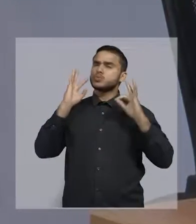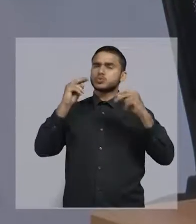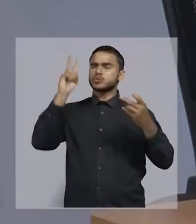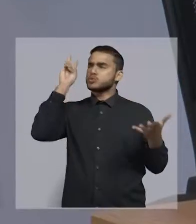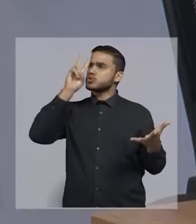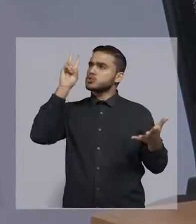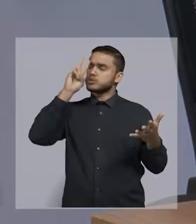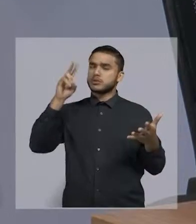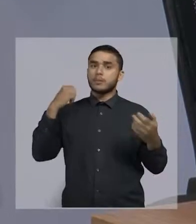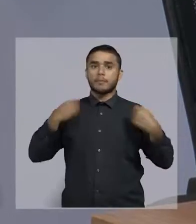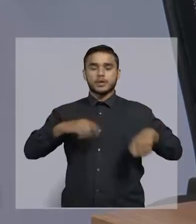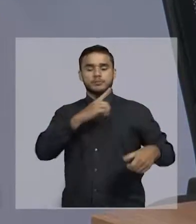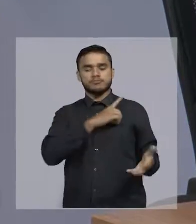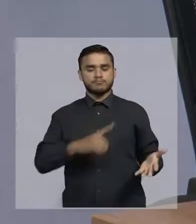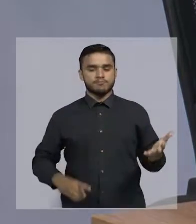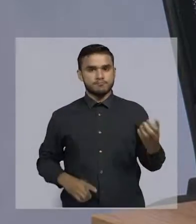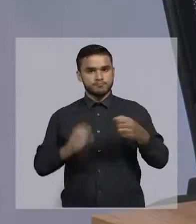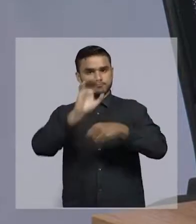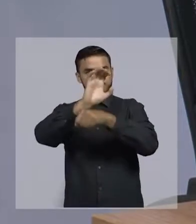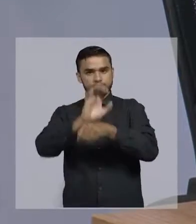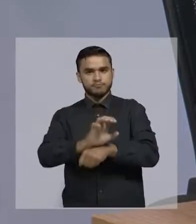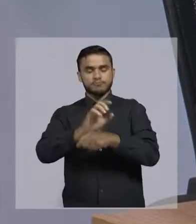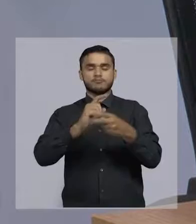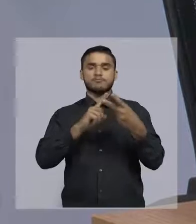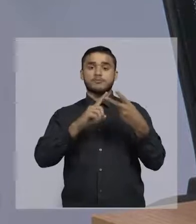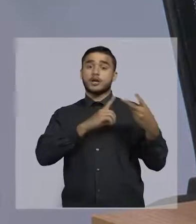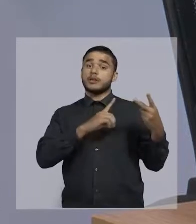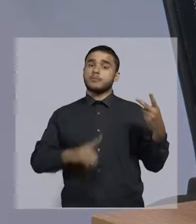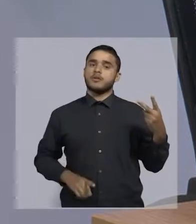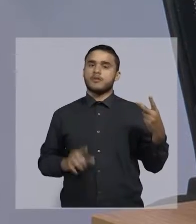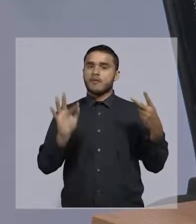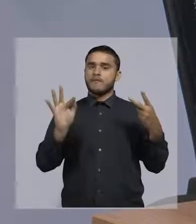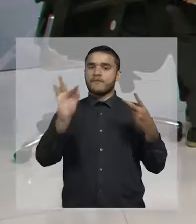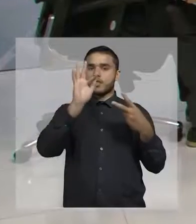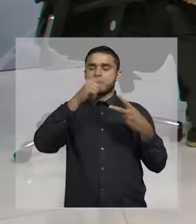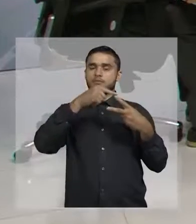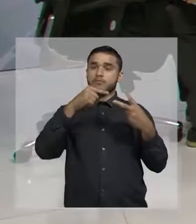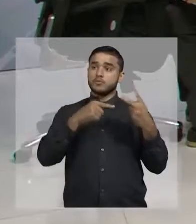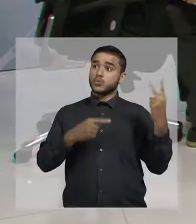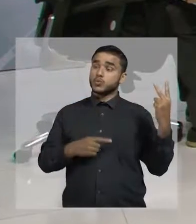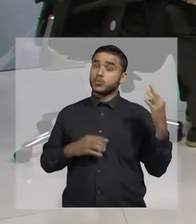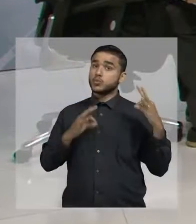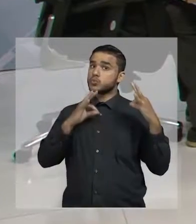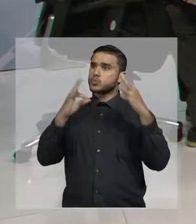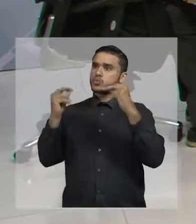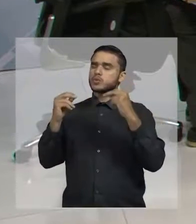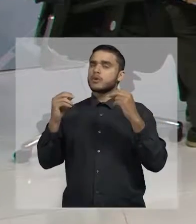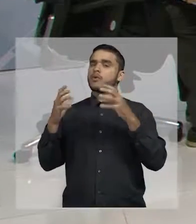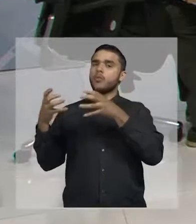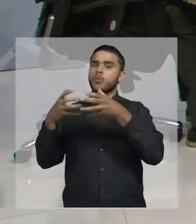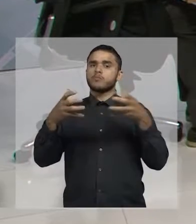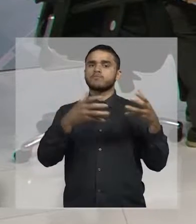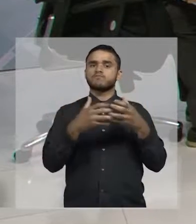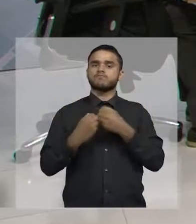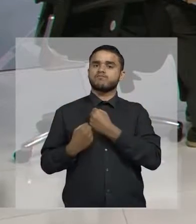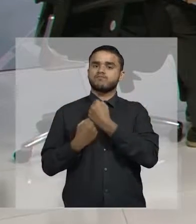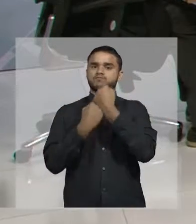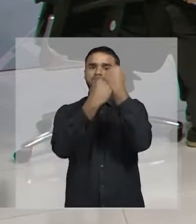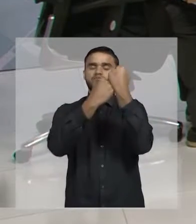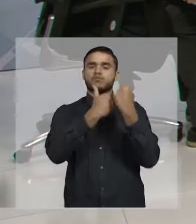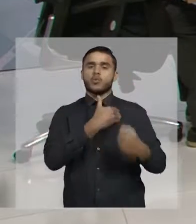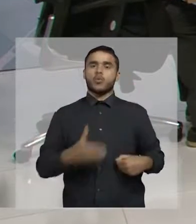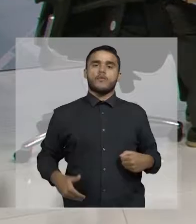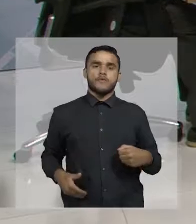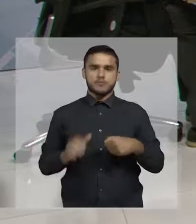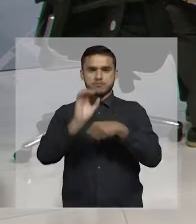deputados estaduais e deputados federais para poder alavancar a sua candidatura, porque há uma disputa muito renhida, né?